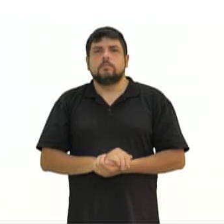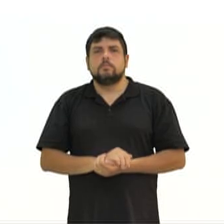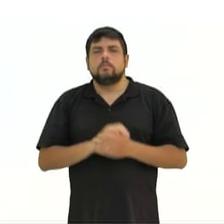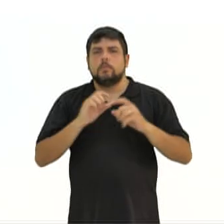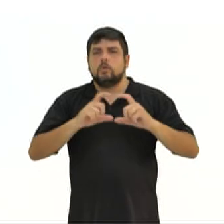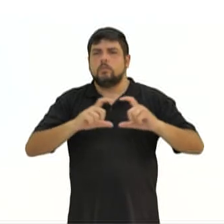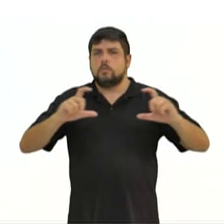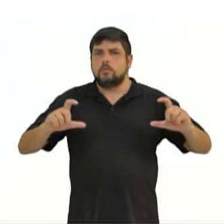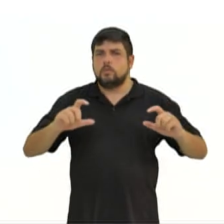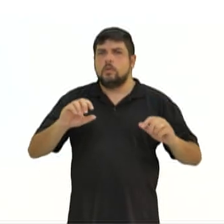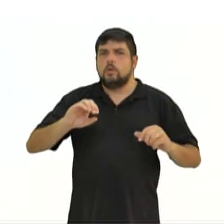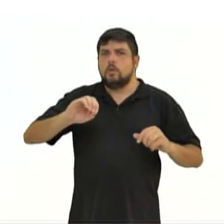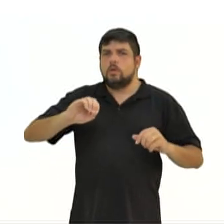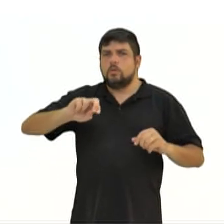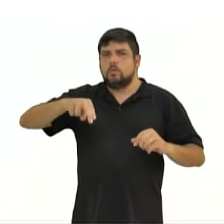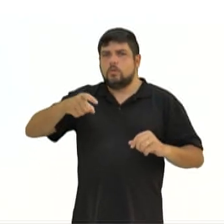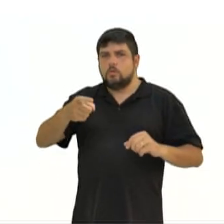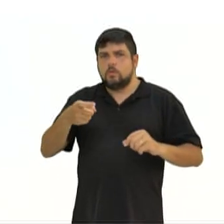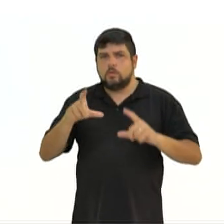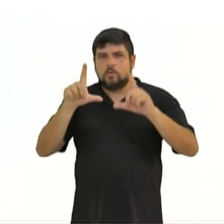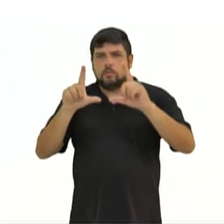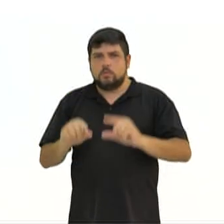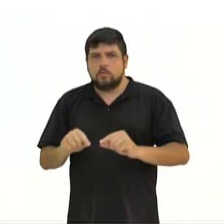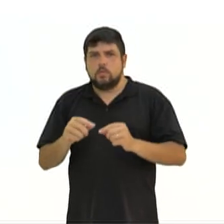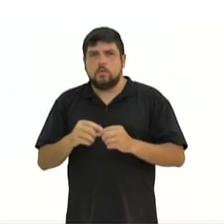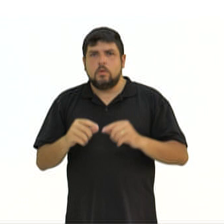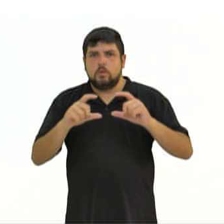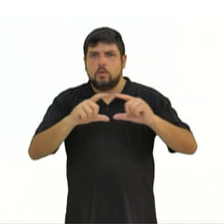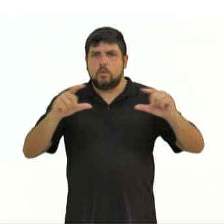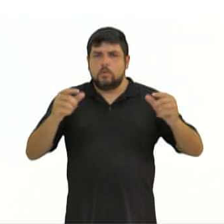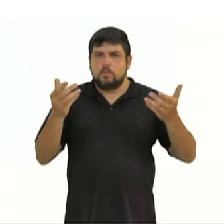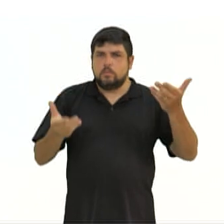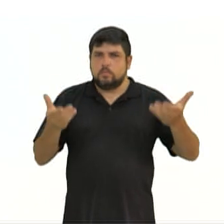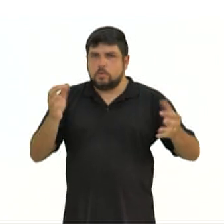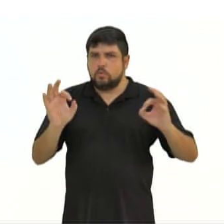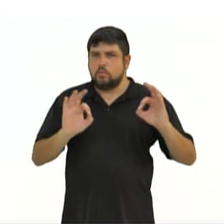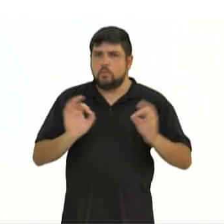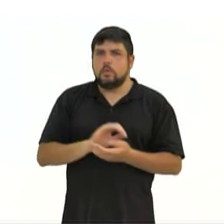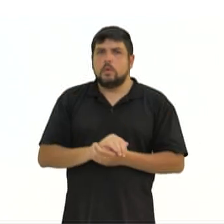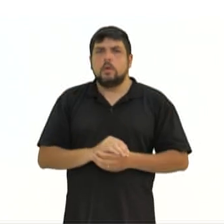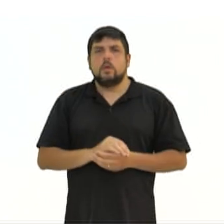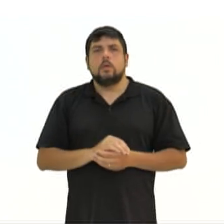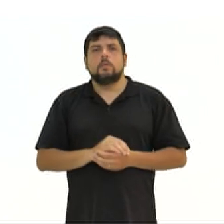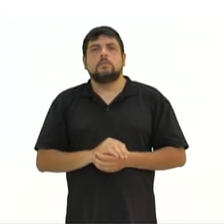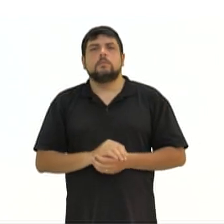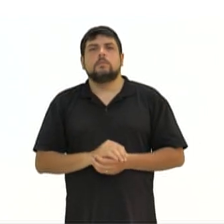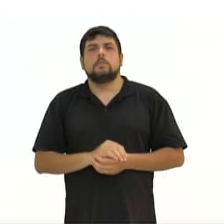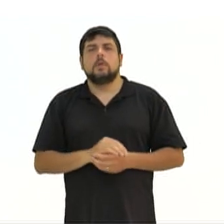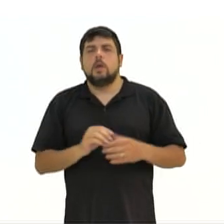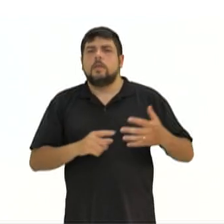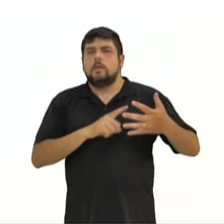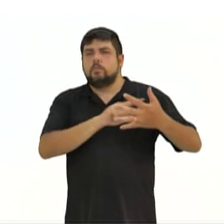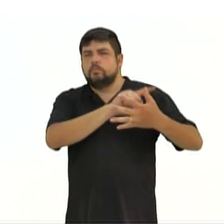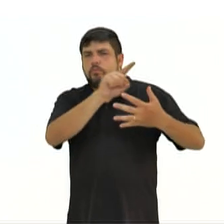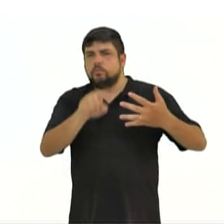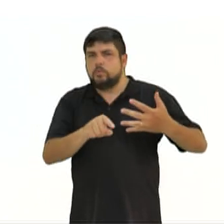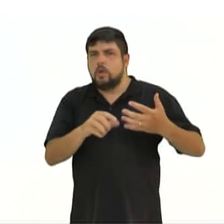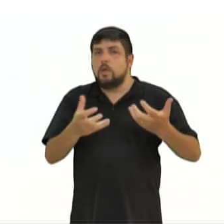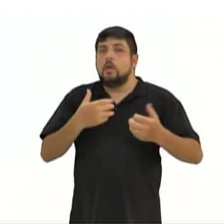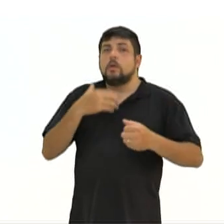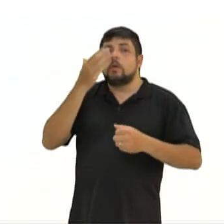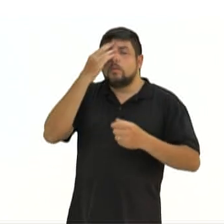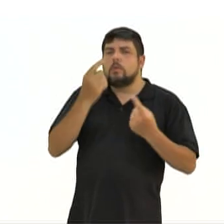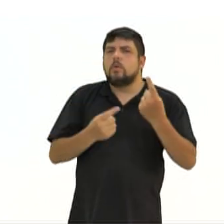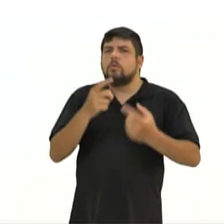de oxirredução, e essa equação não está balanceada, pode-se afirmar que temos as opções, quero saber qual